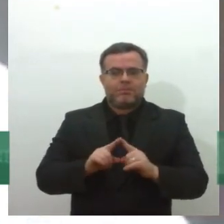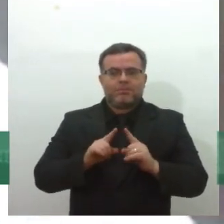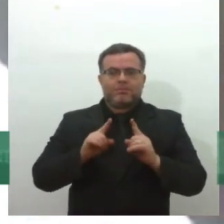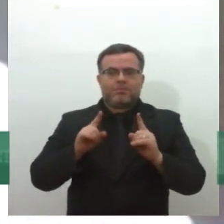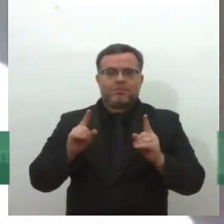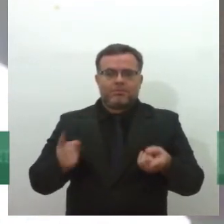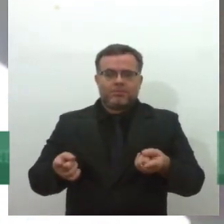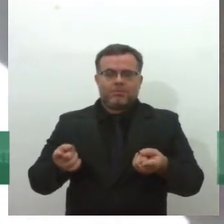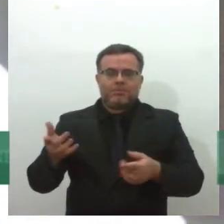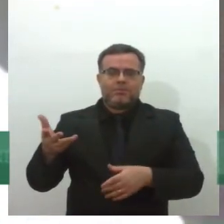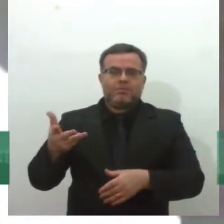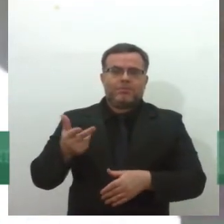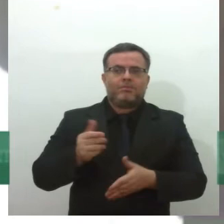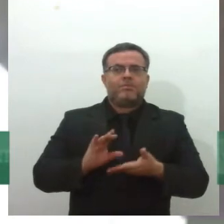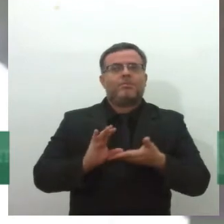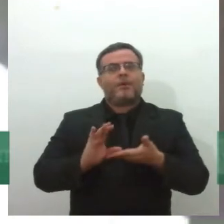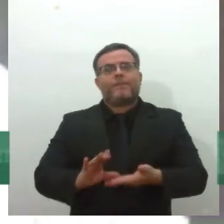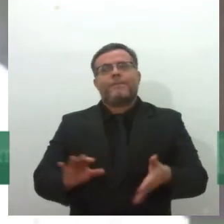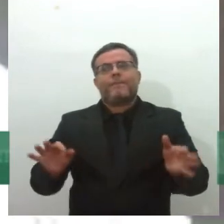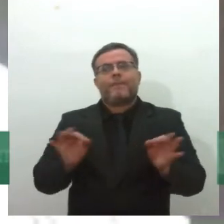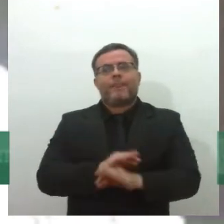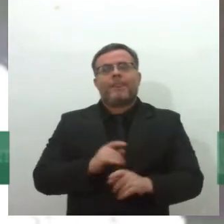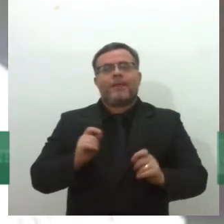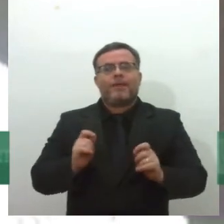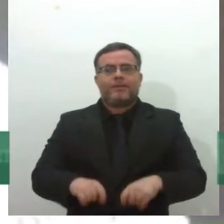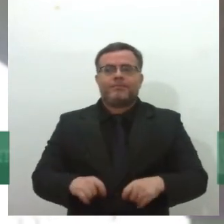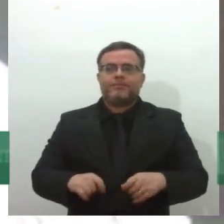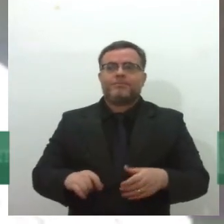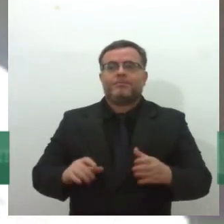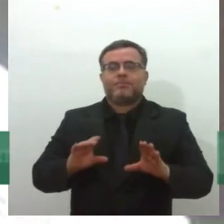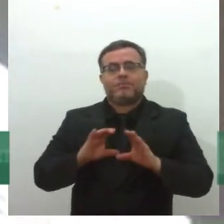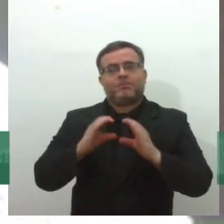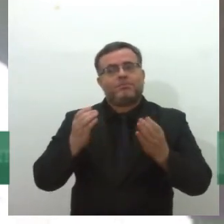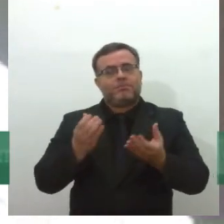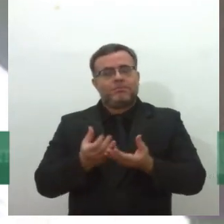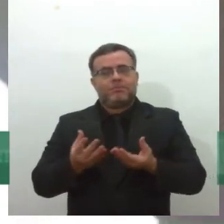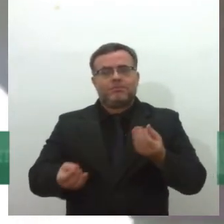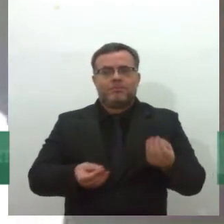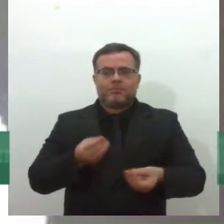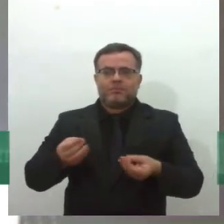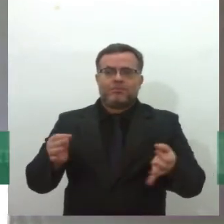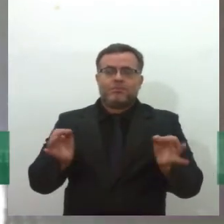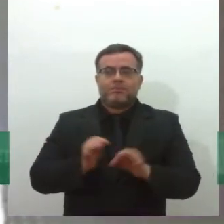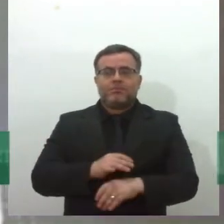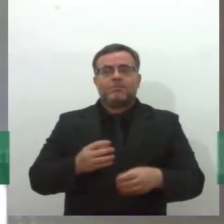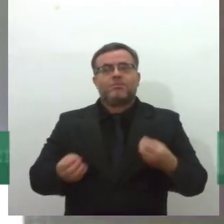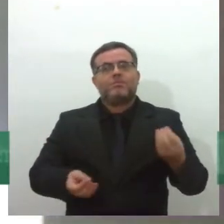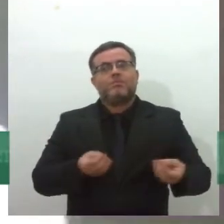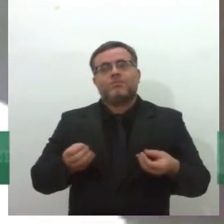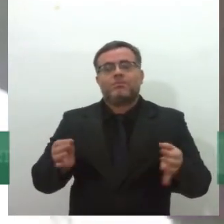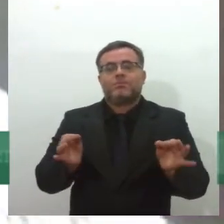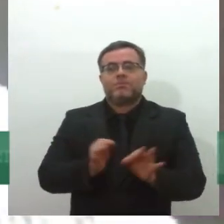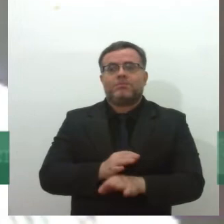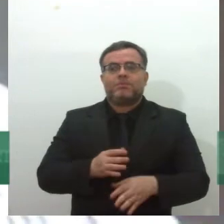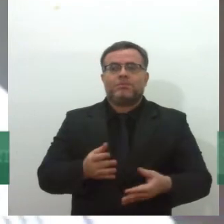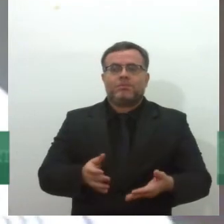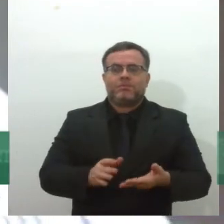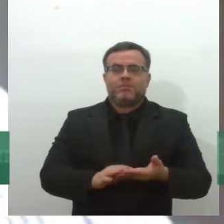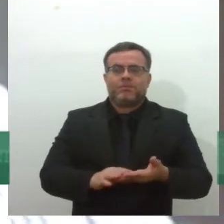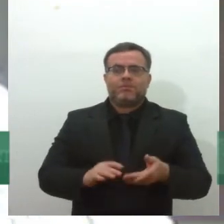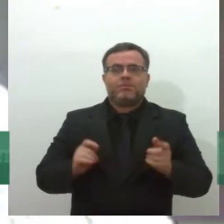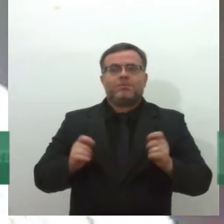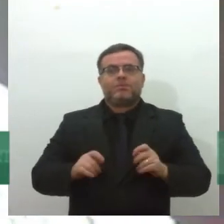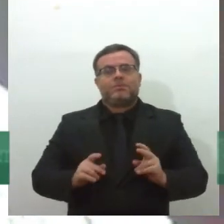a forma de financiamento fica a cargo do Congresso decidir, porque como se trata de um